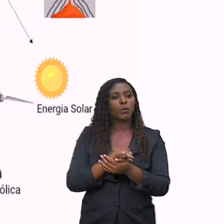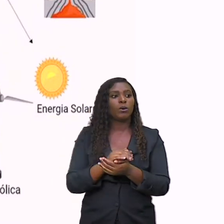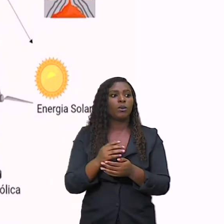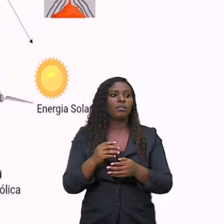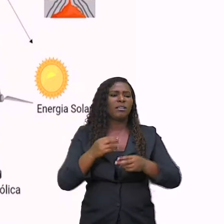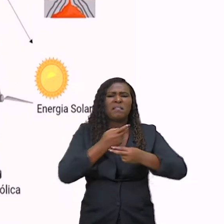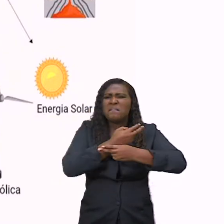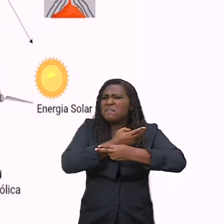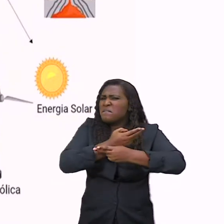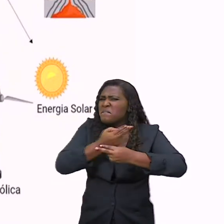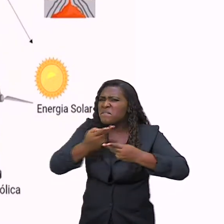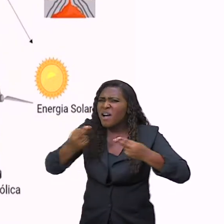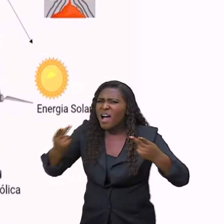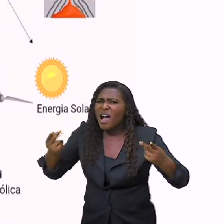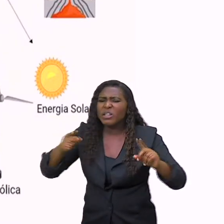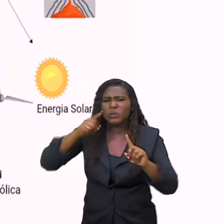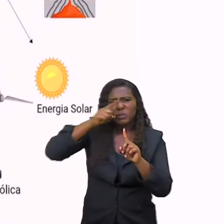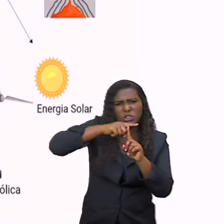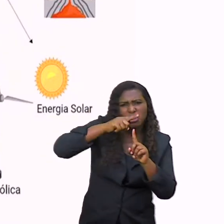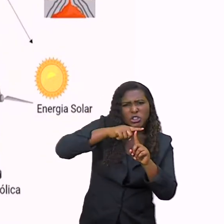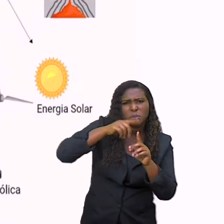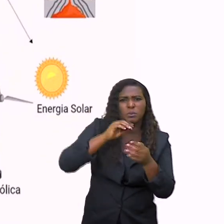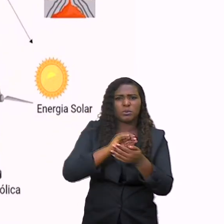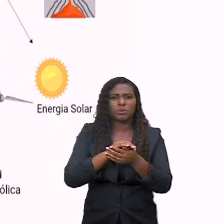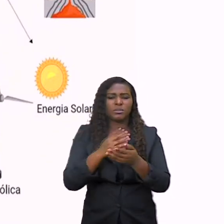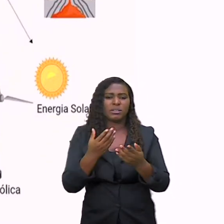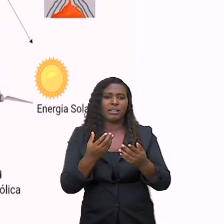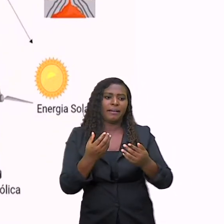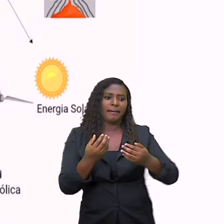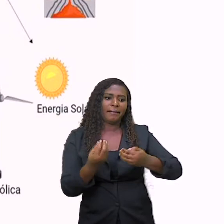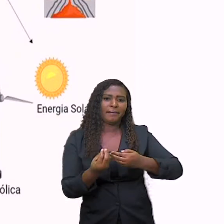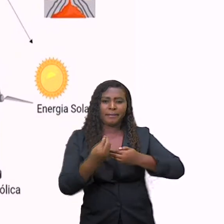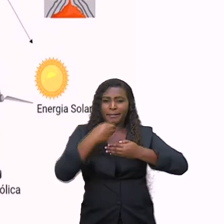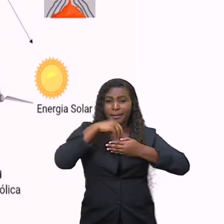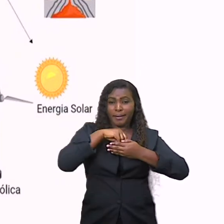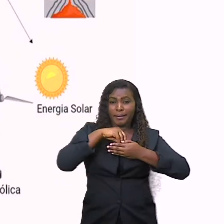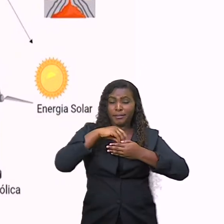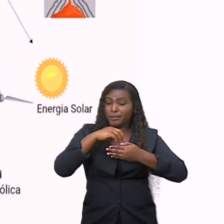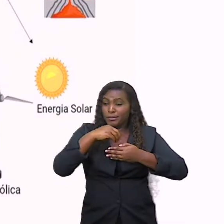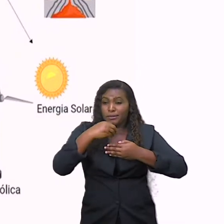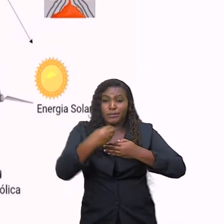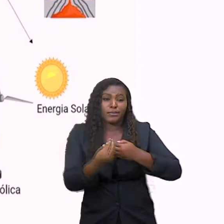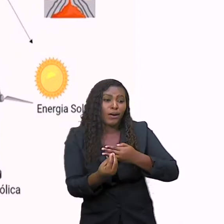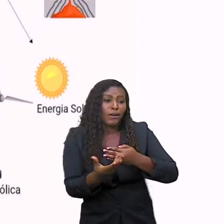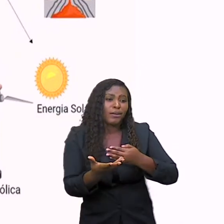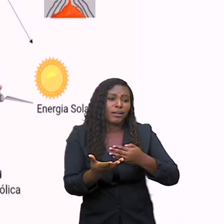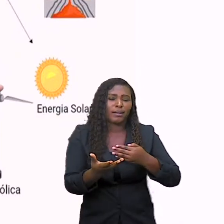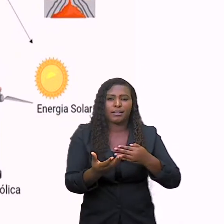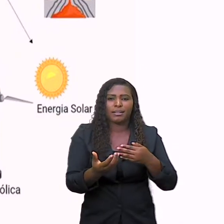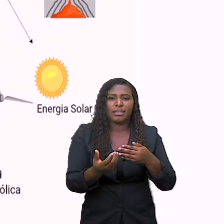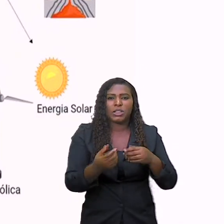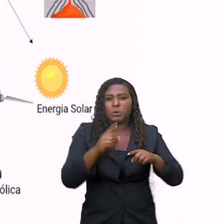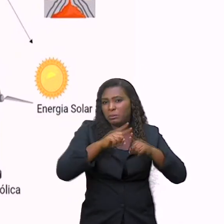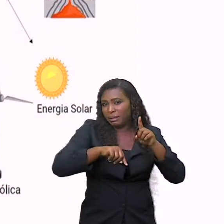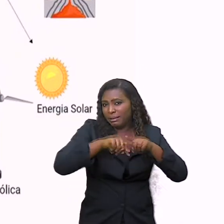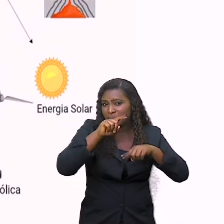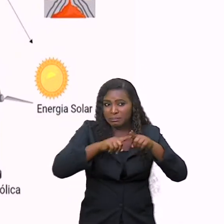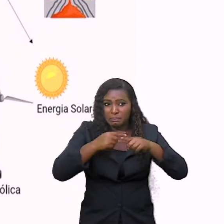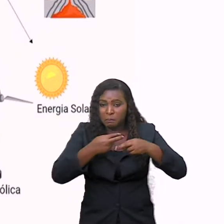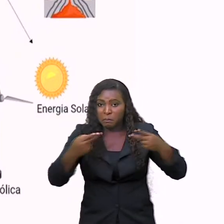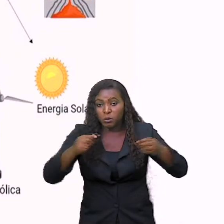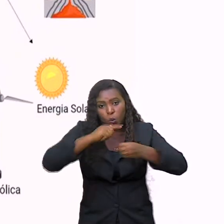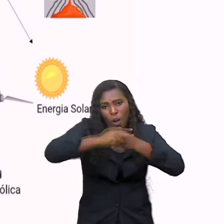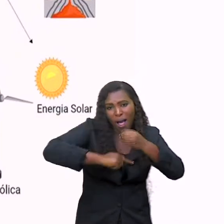tanto expressarmos a energia interna em termos do número de mols e também a